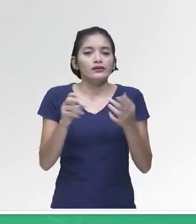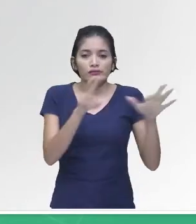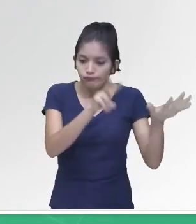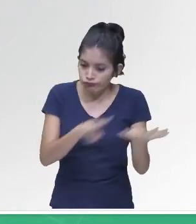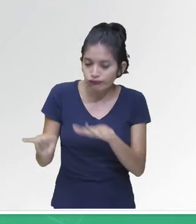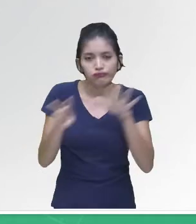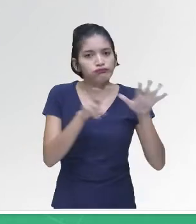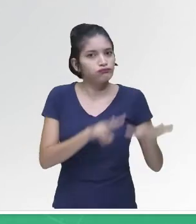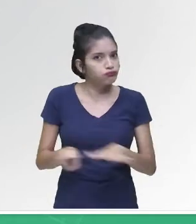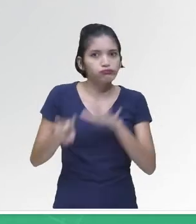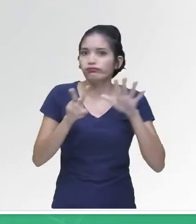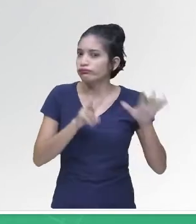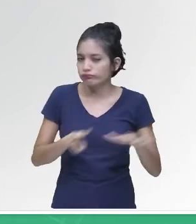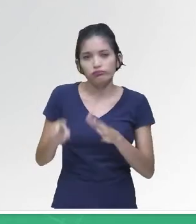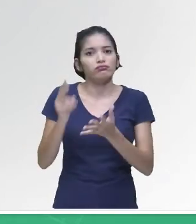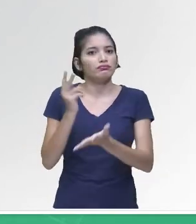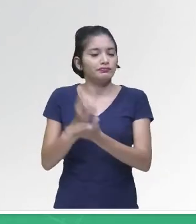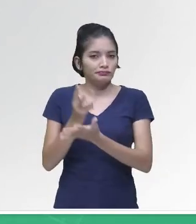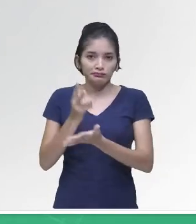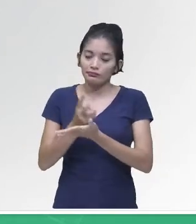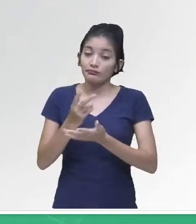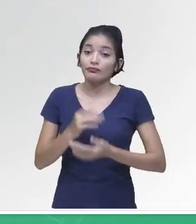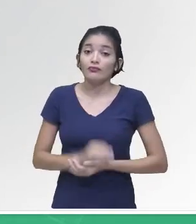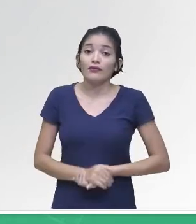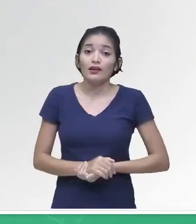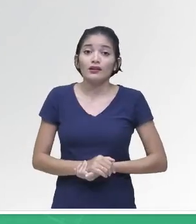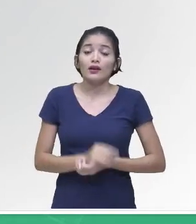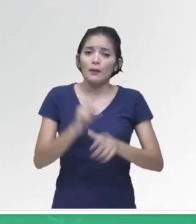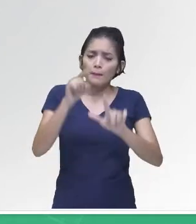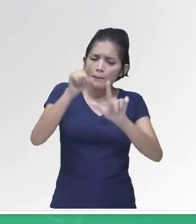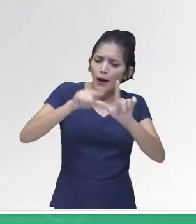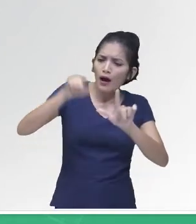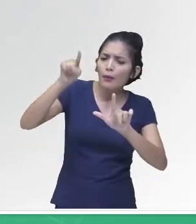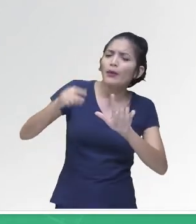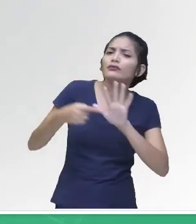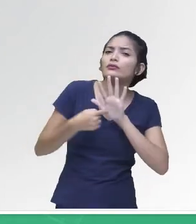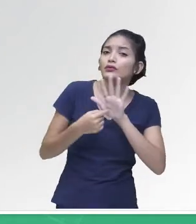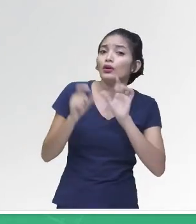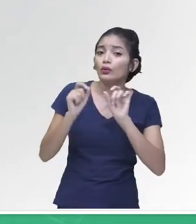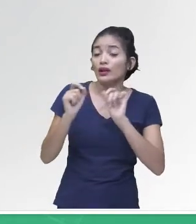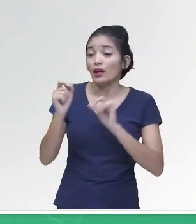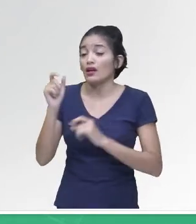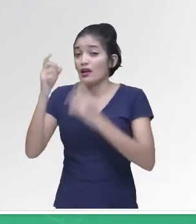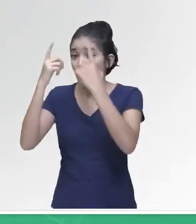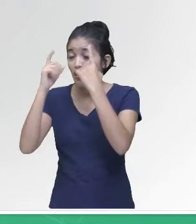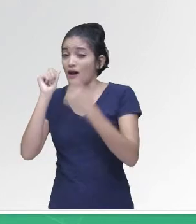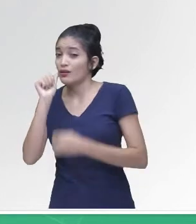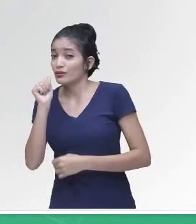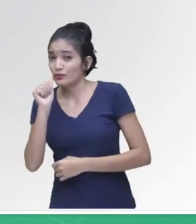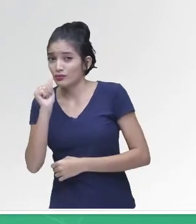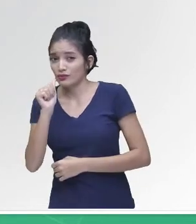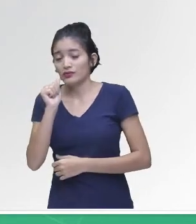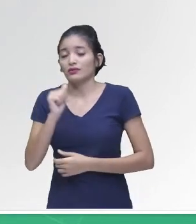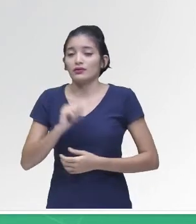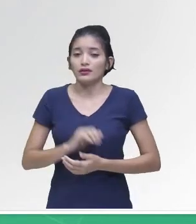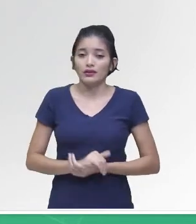Olha aí, então, esses dados vão comprovar, a mulher é alvo sim. Olha só o que eu estou te mostrando, é um